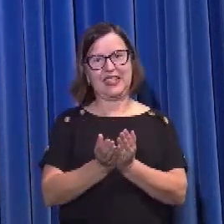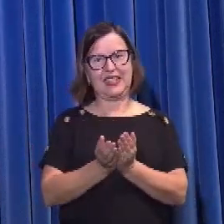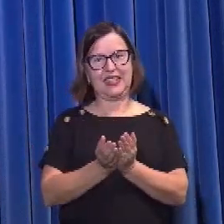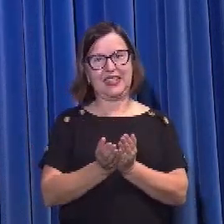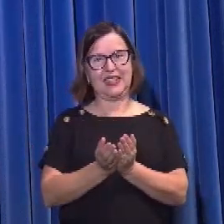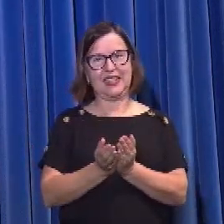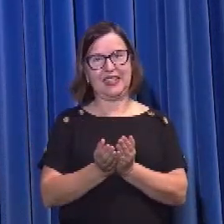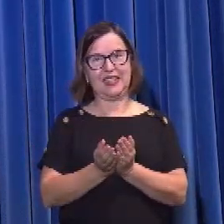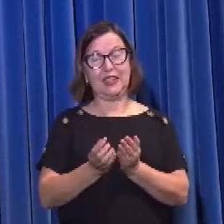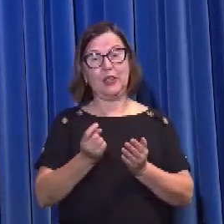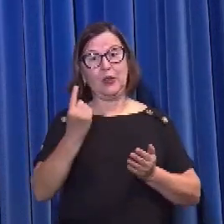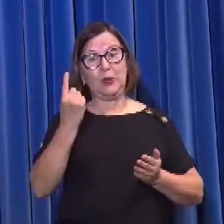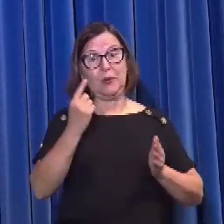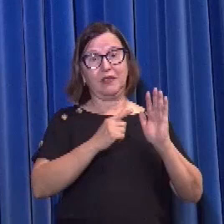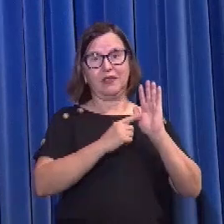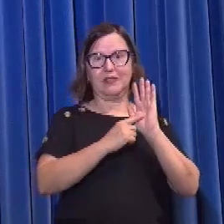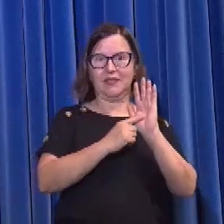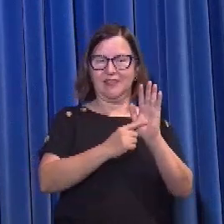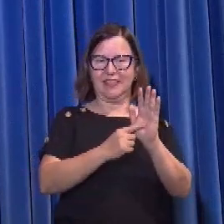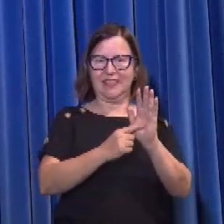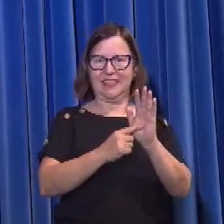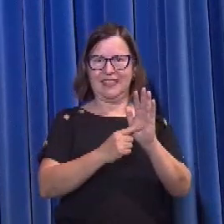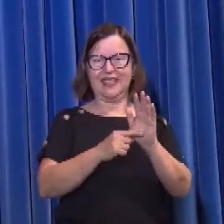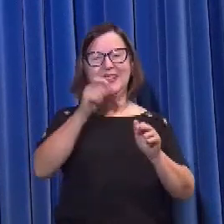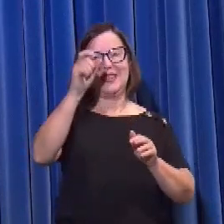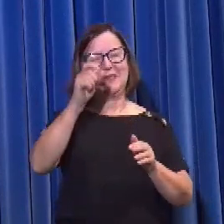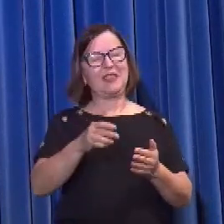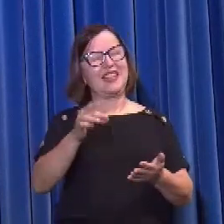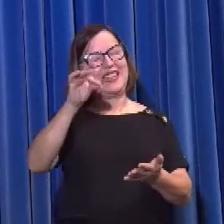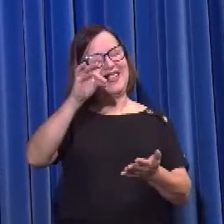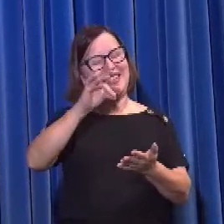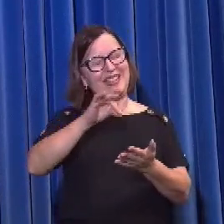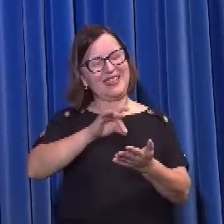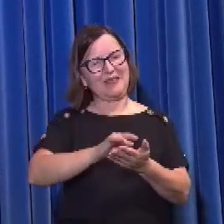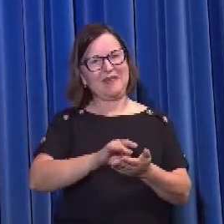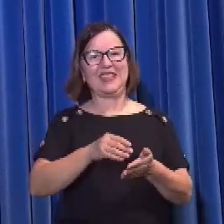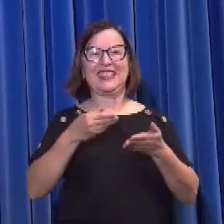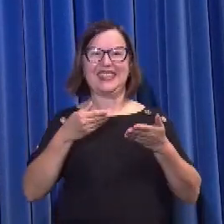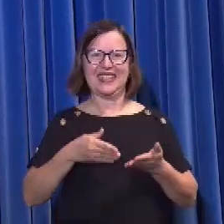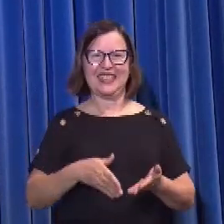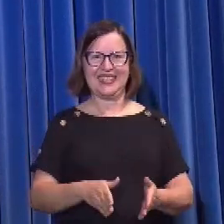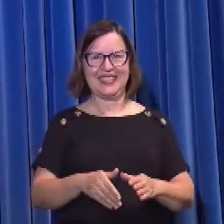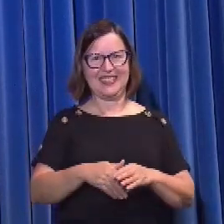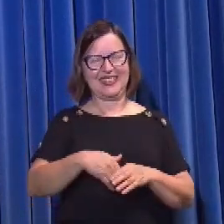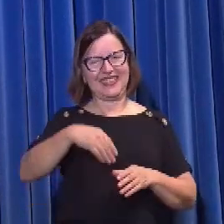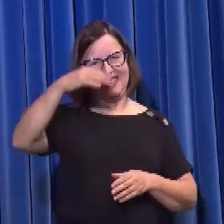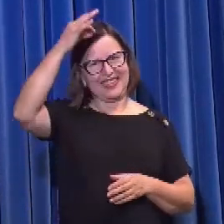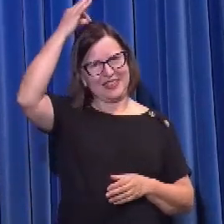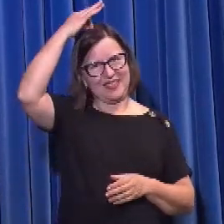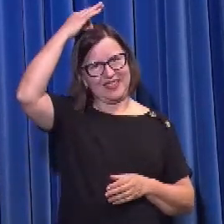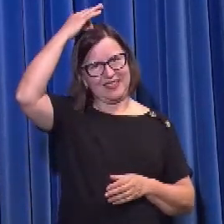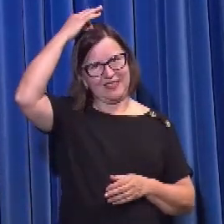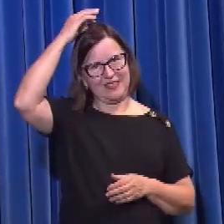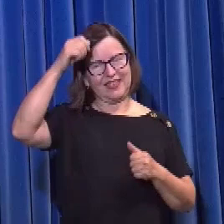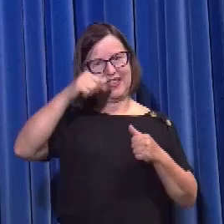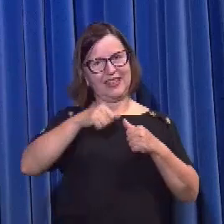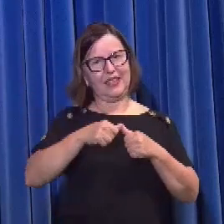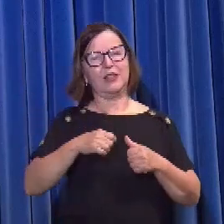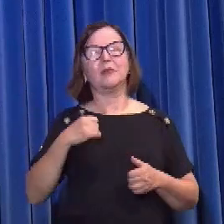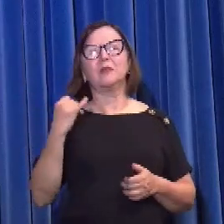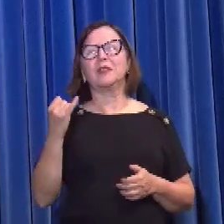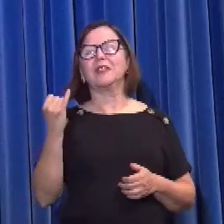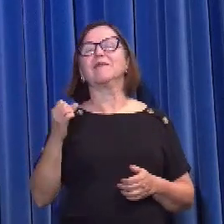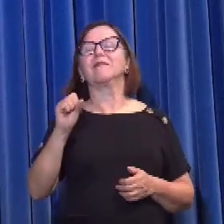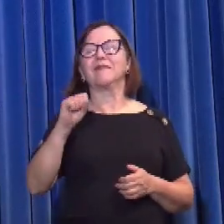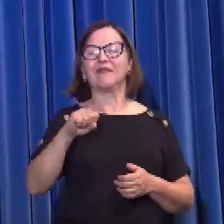das evidências de que a pessoa realmente nasceu de novo. Isso é importante? Óbvio